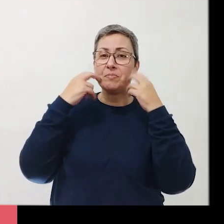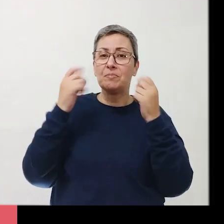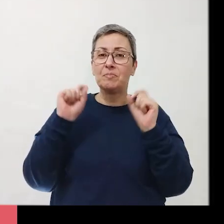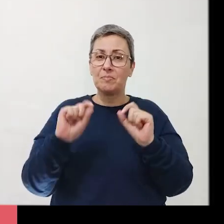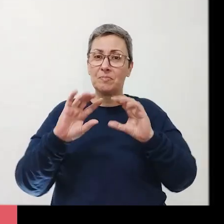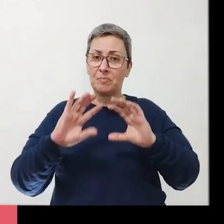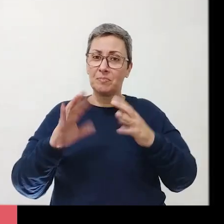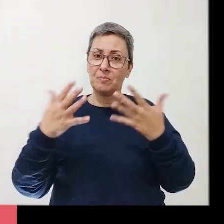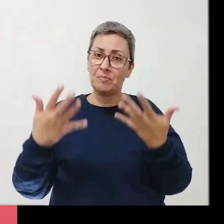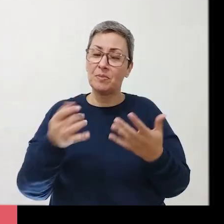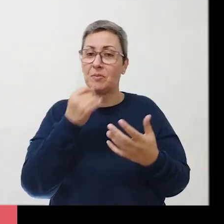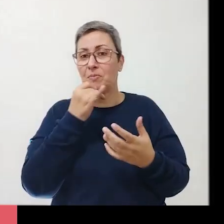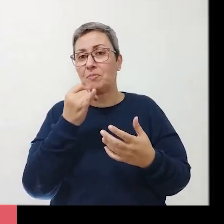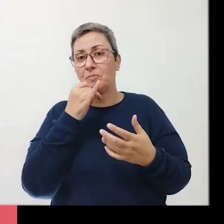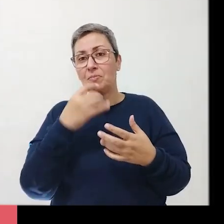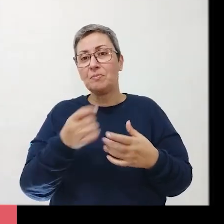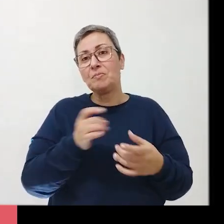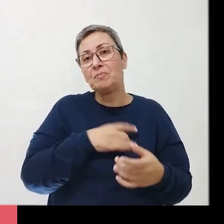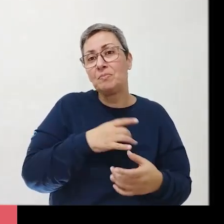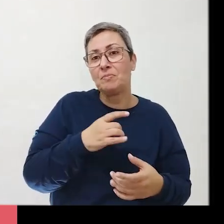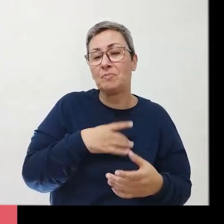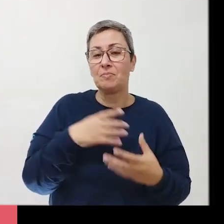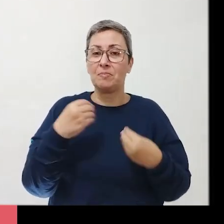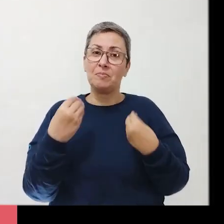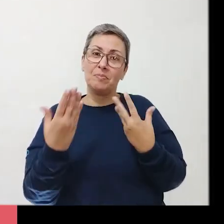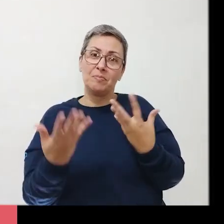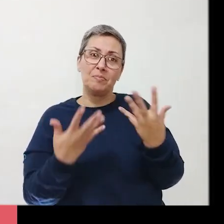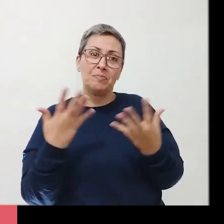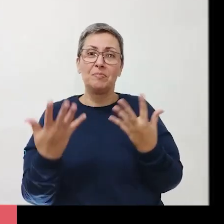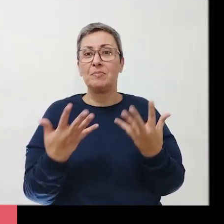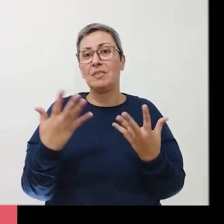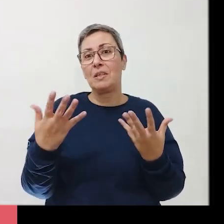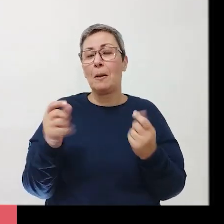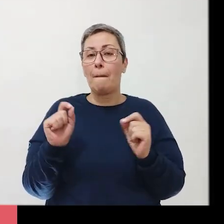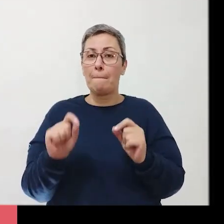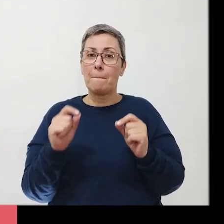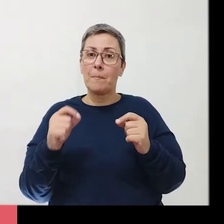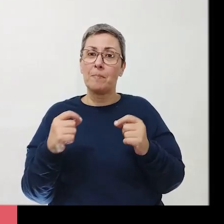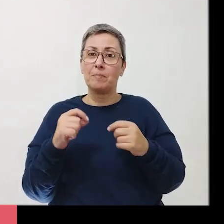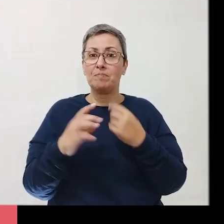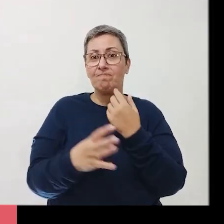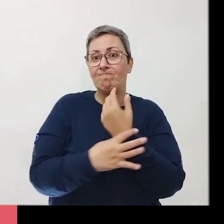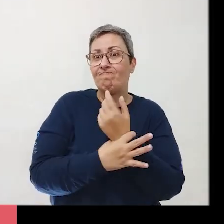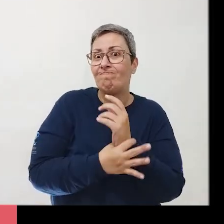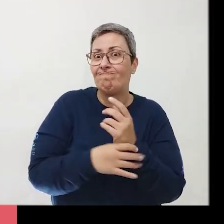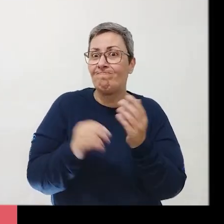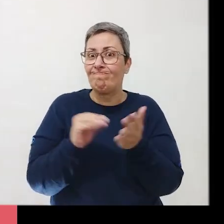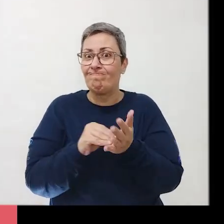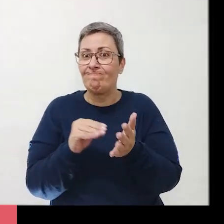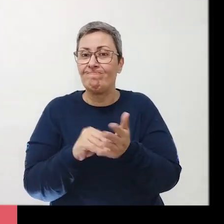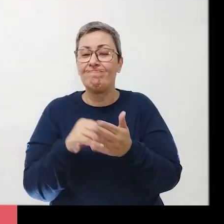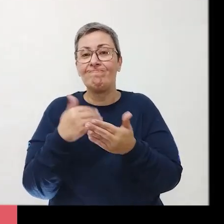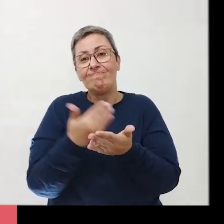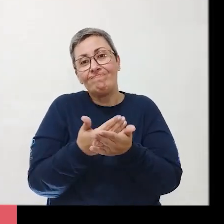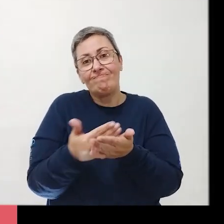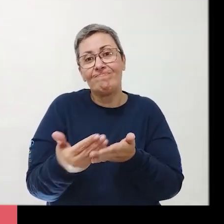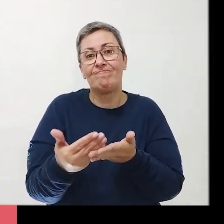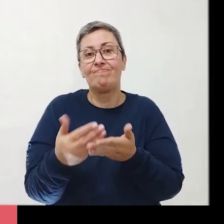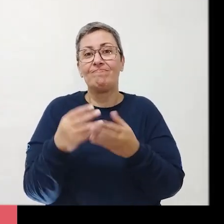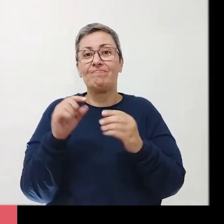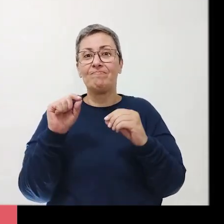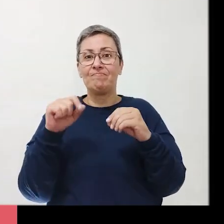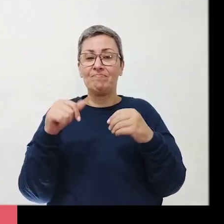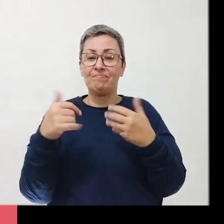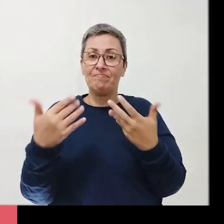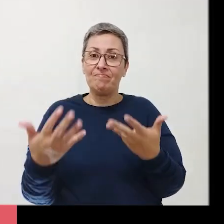de medo, o sentimento de insegurança, e a partir disto, o acróstico